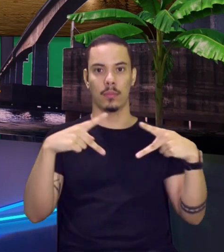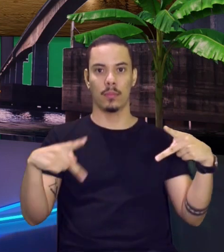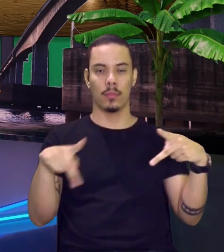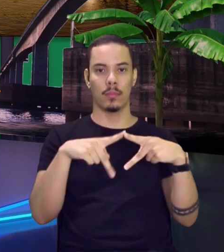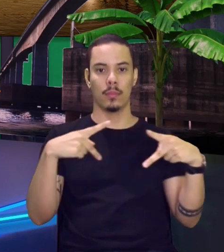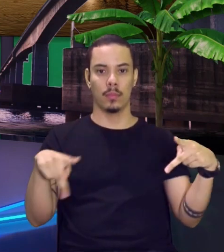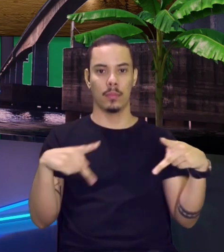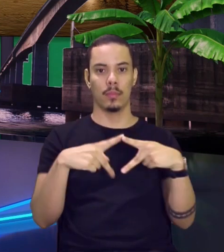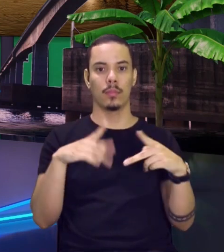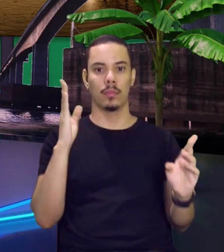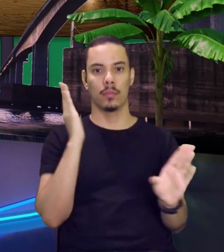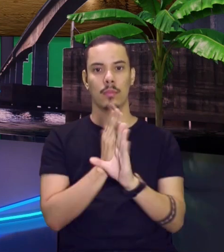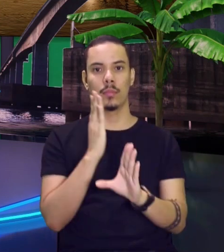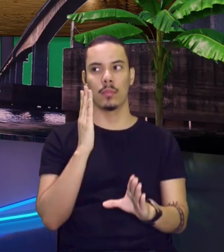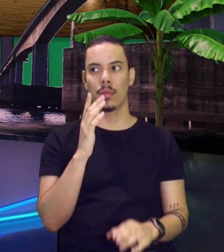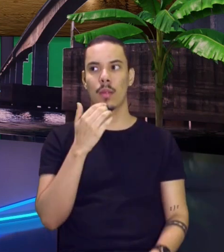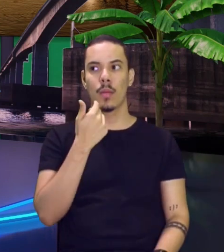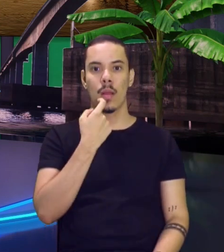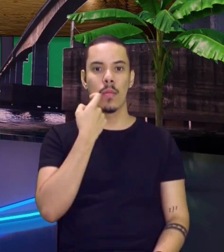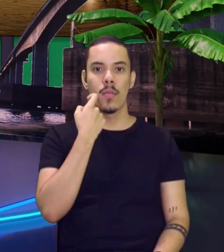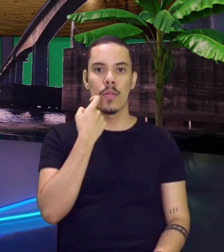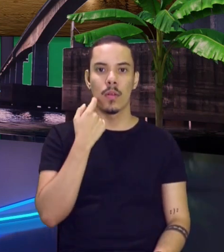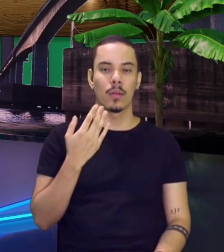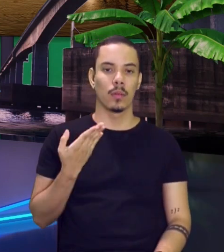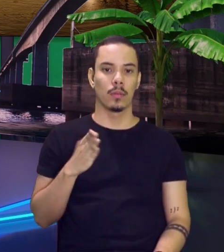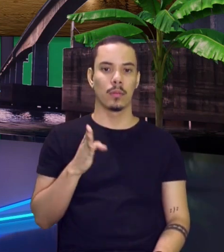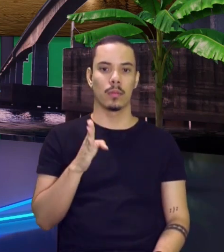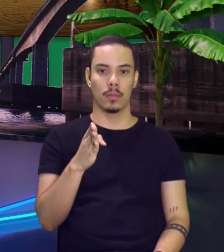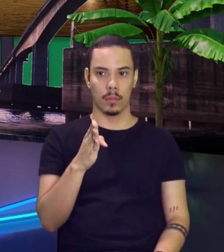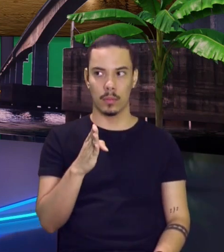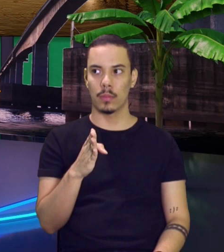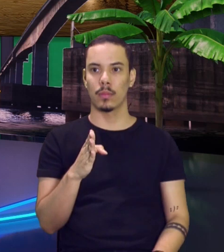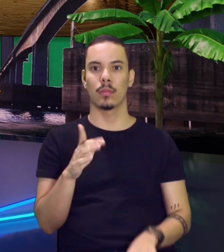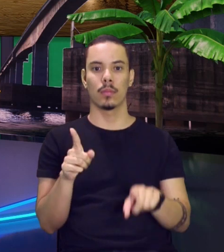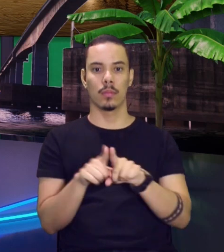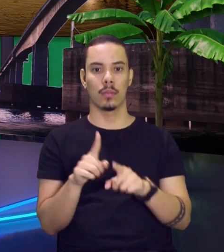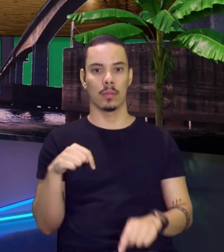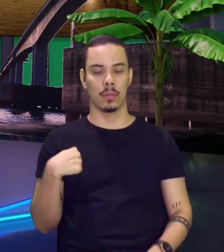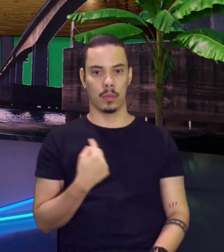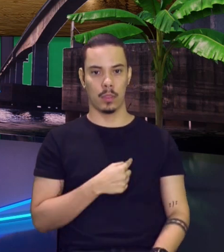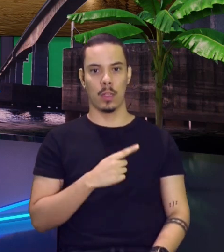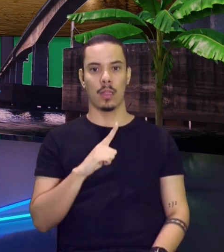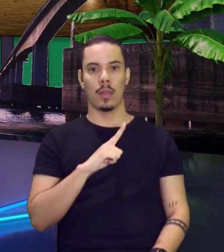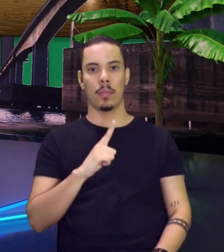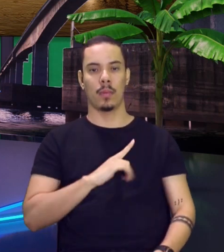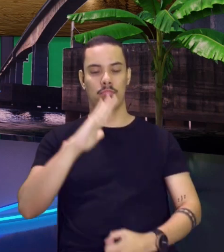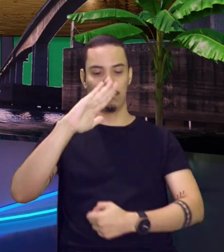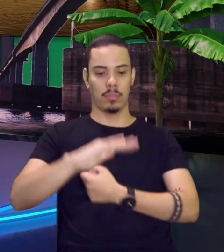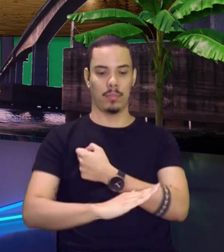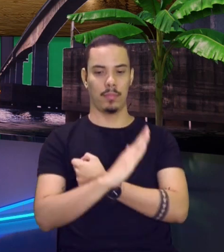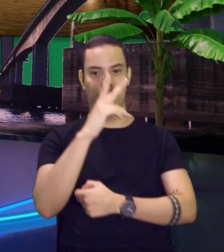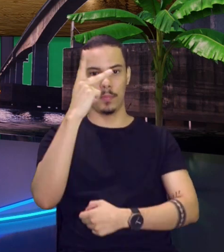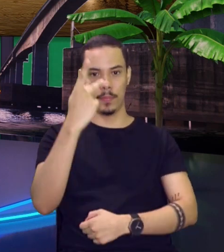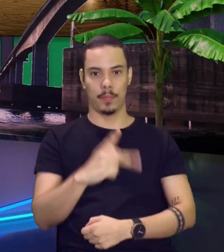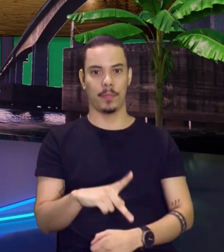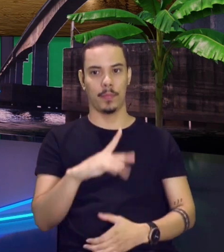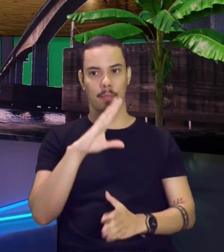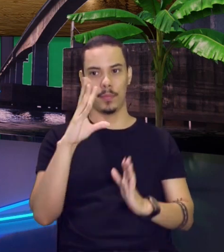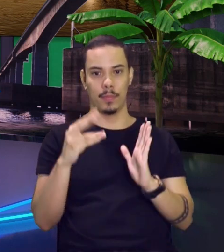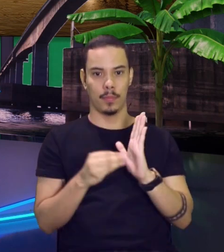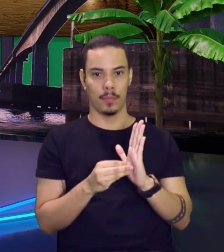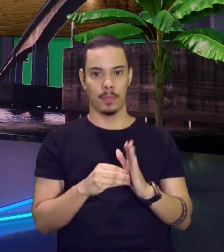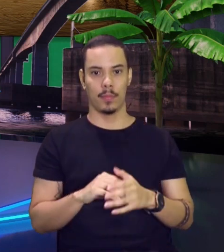através do peixe, tá? Por criatórios como no nosso tambaqui da Amazônia,